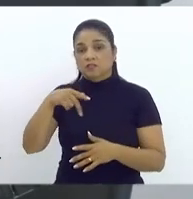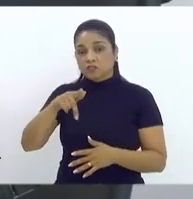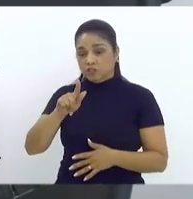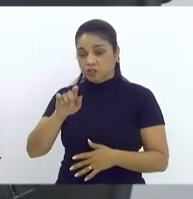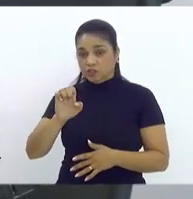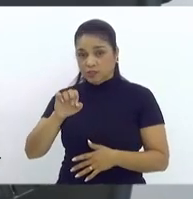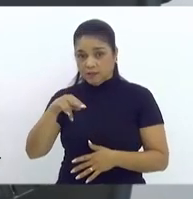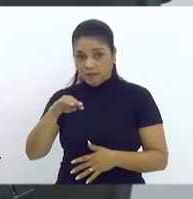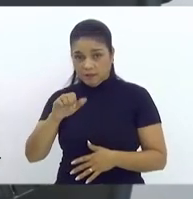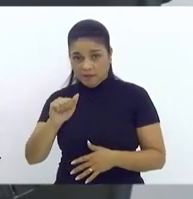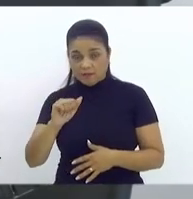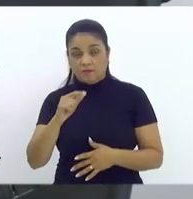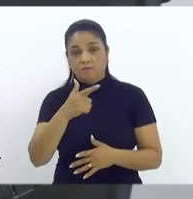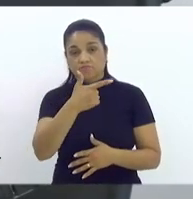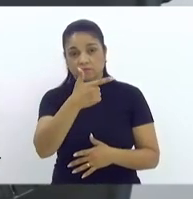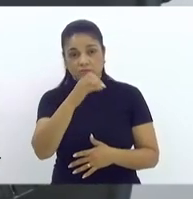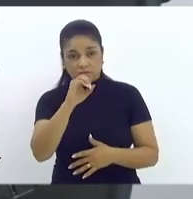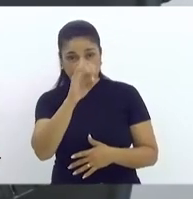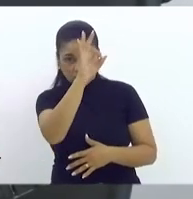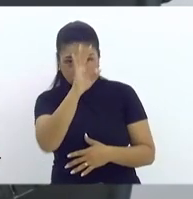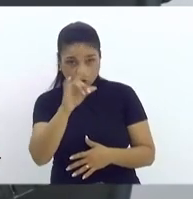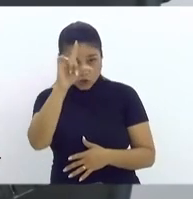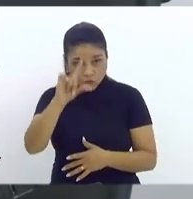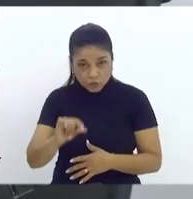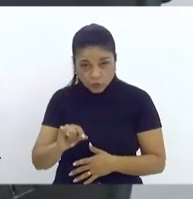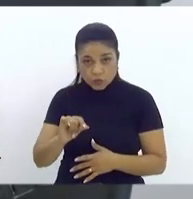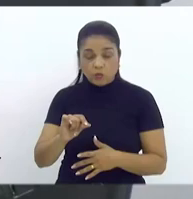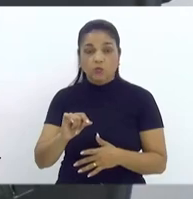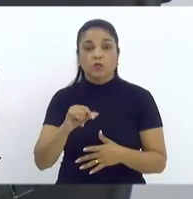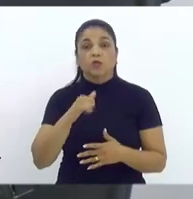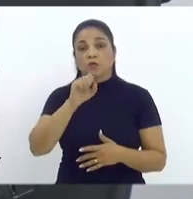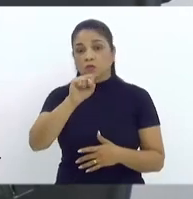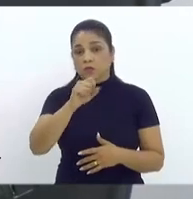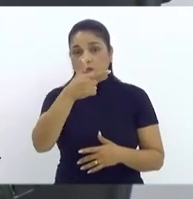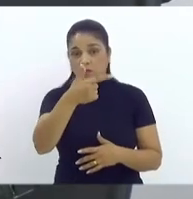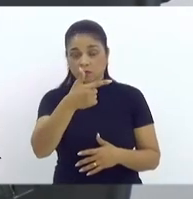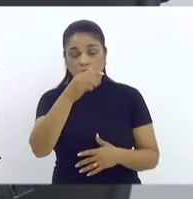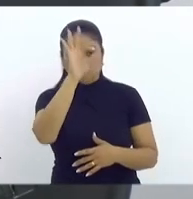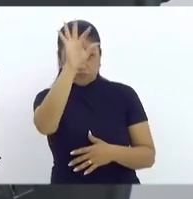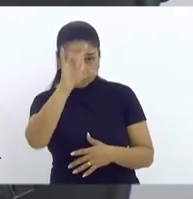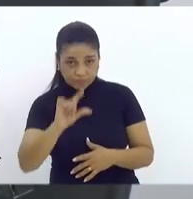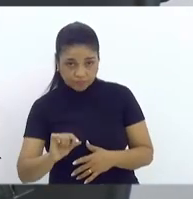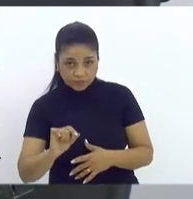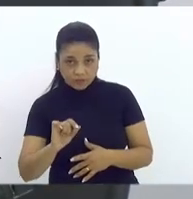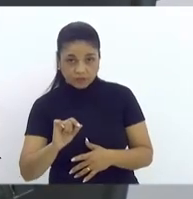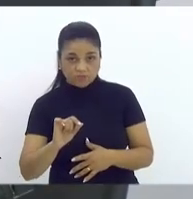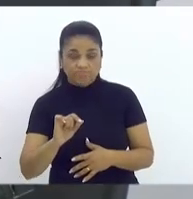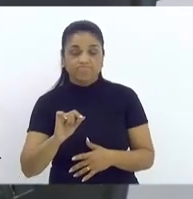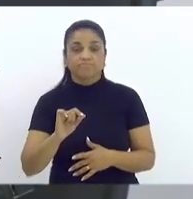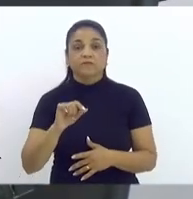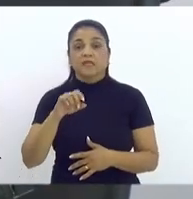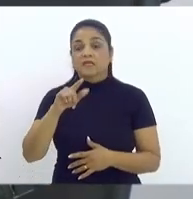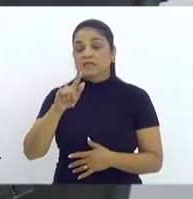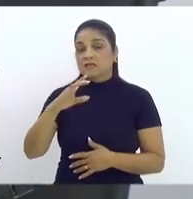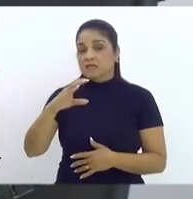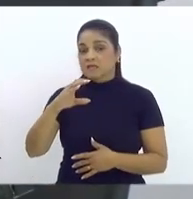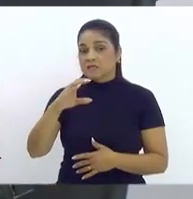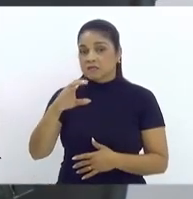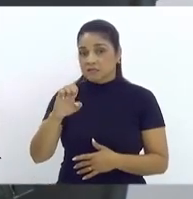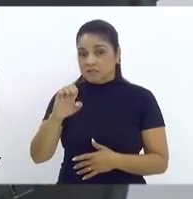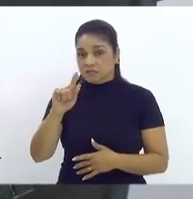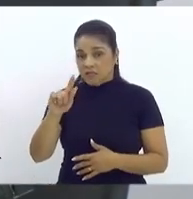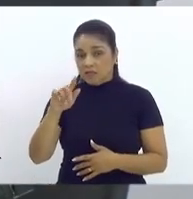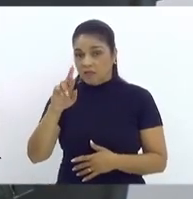21 uma redução de 14% na margem da SEG, 82% na SEG Rio. Essas reduções já foram repassadas aos